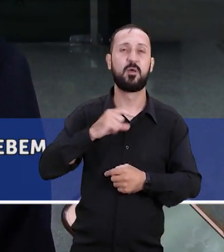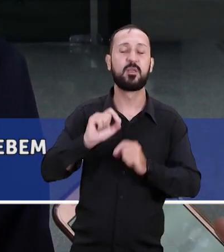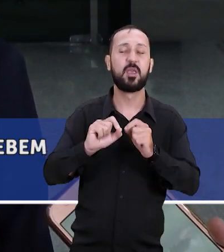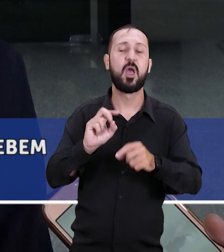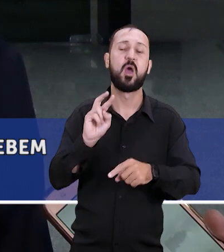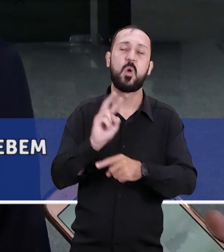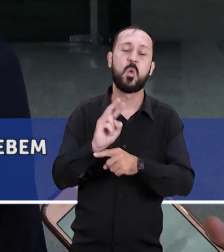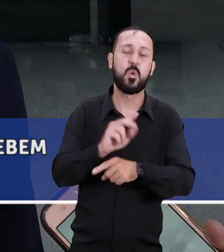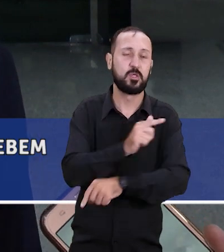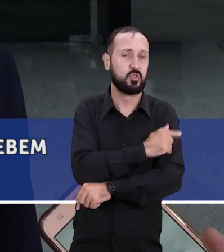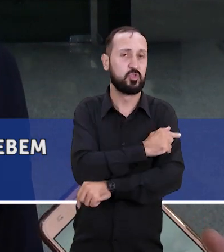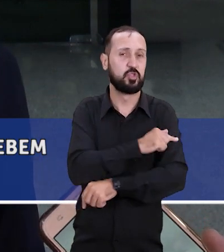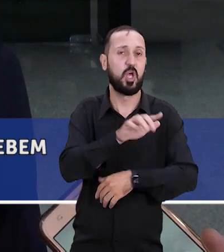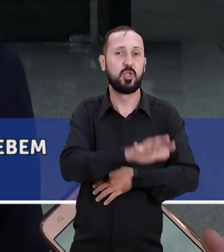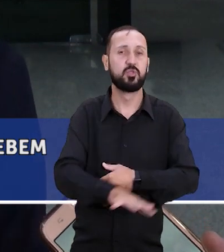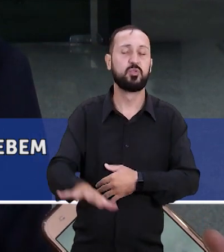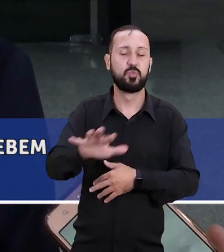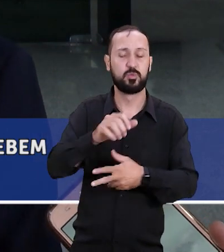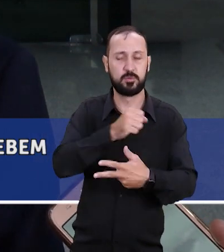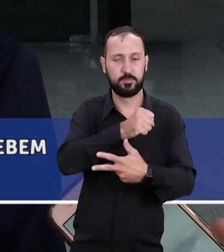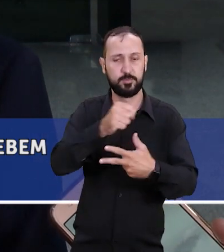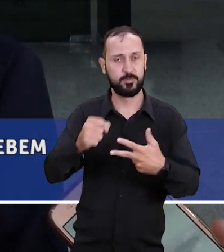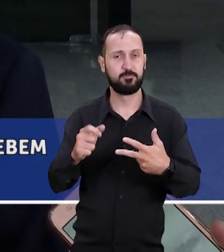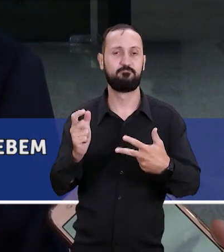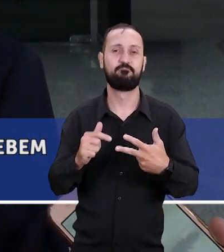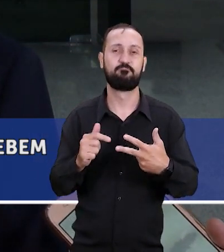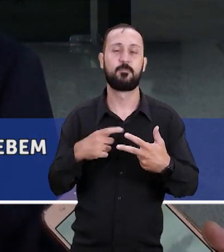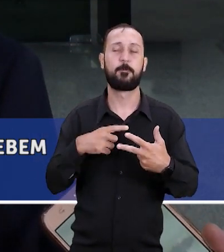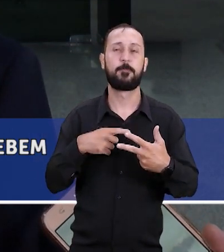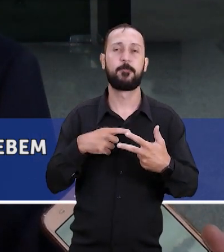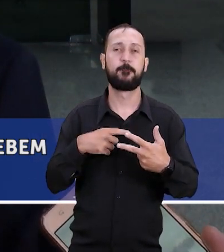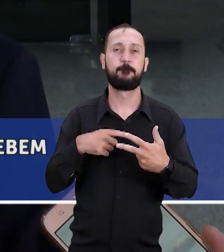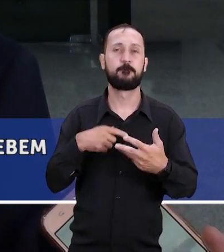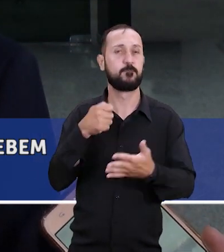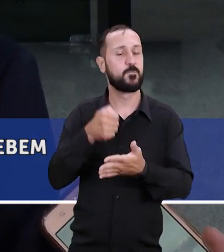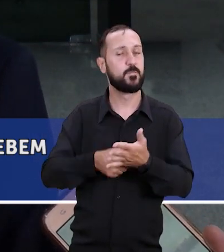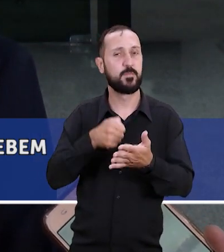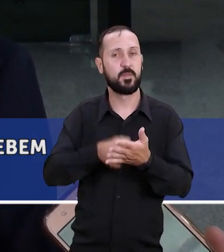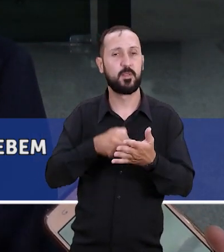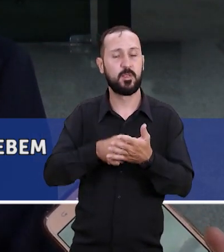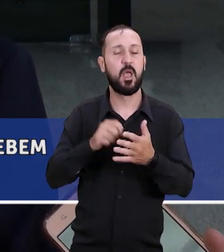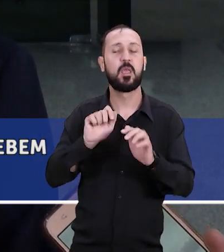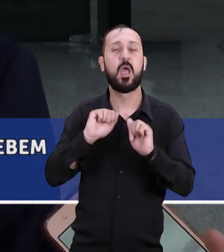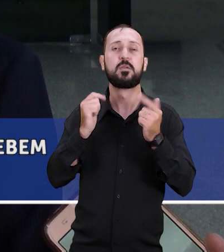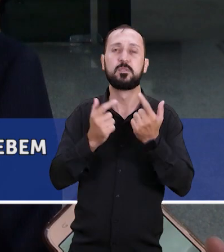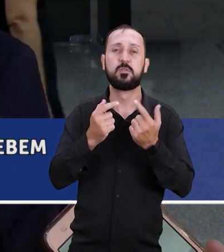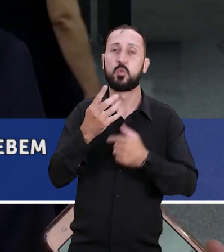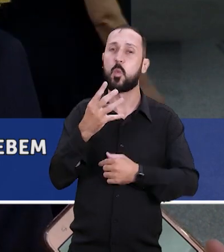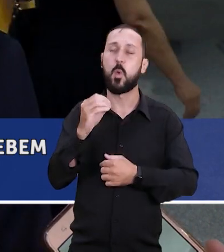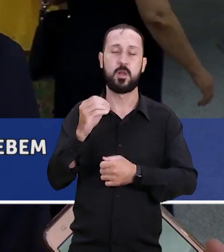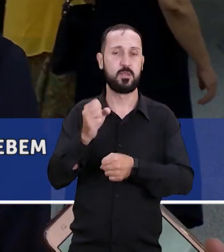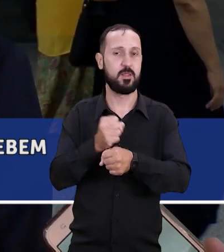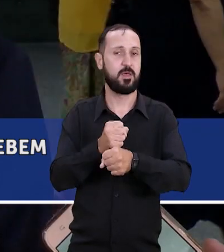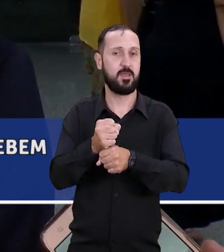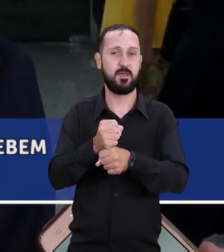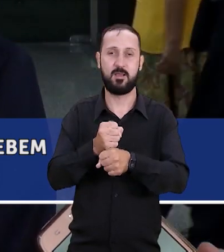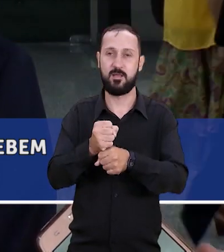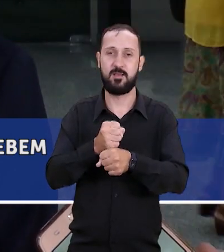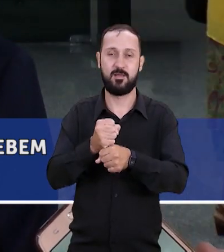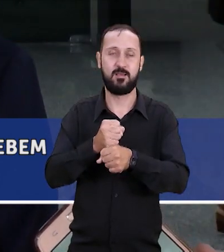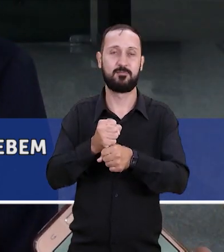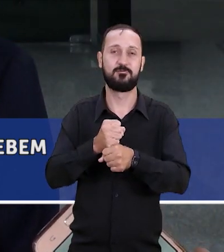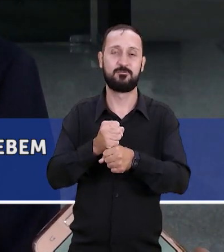ao gerenciamento e à gestão de todos os poderes. Então, cumpre aqui para a Assembleia Legislativa, nos 40 anos,